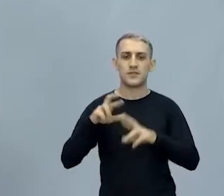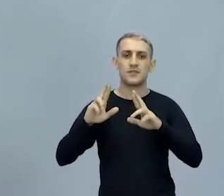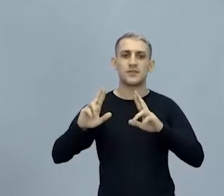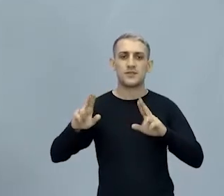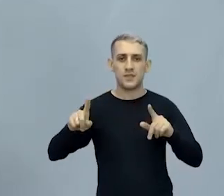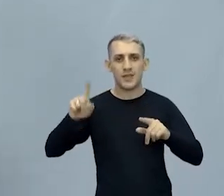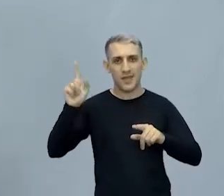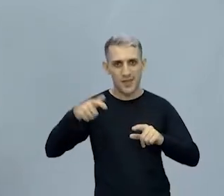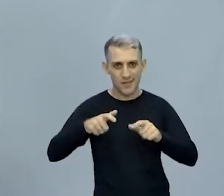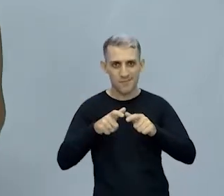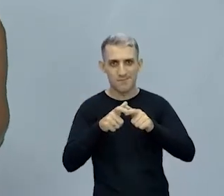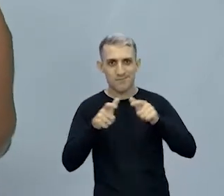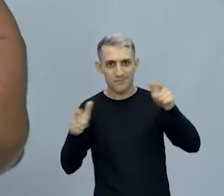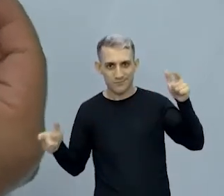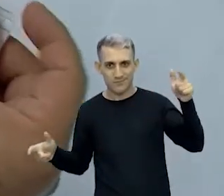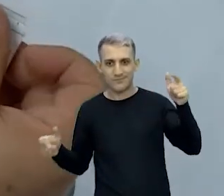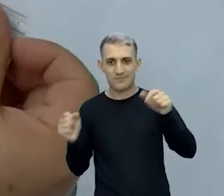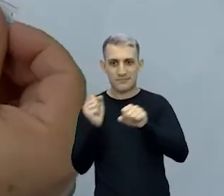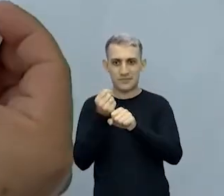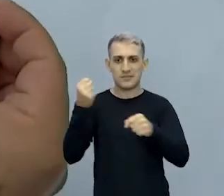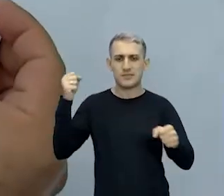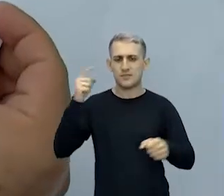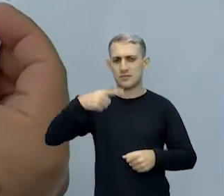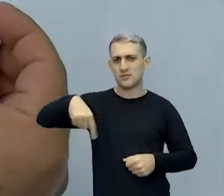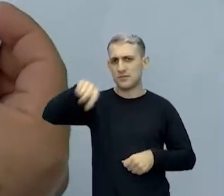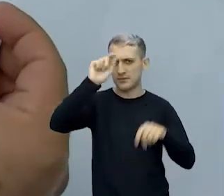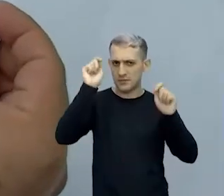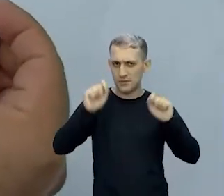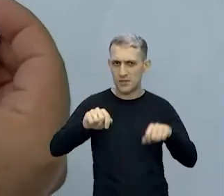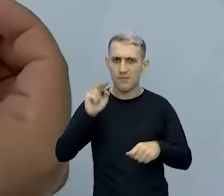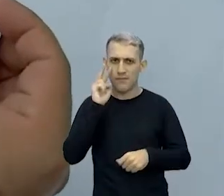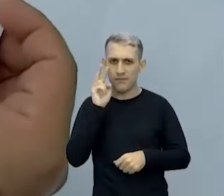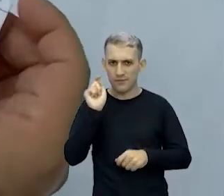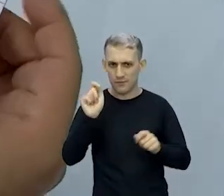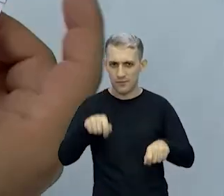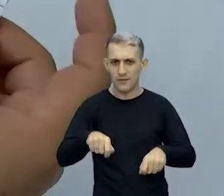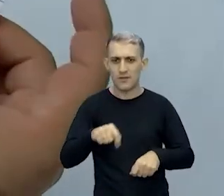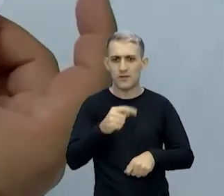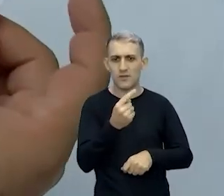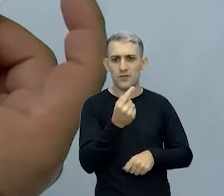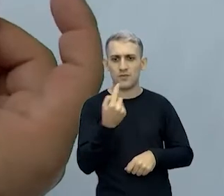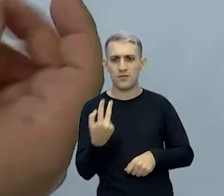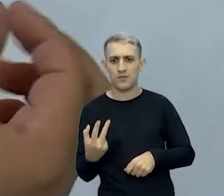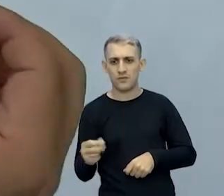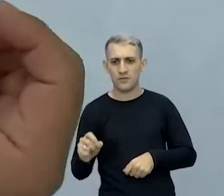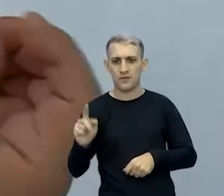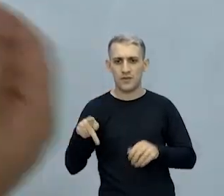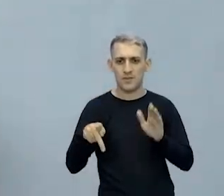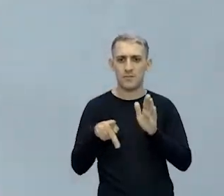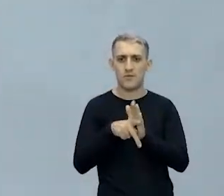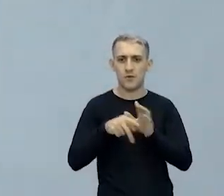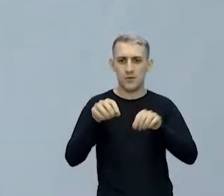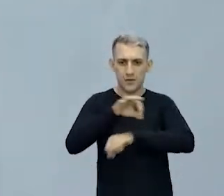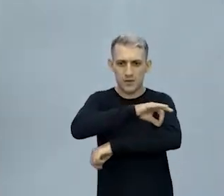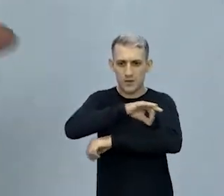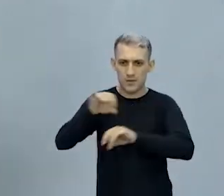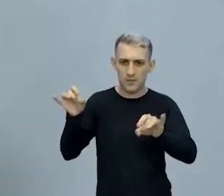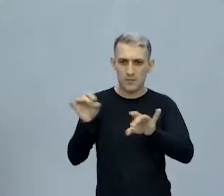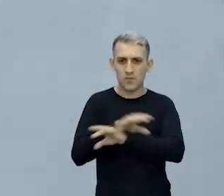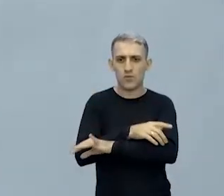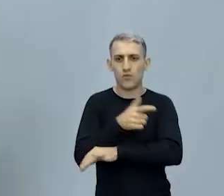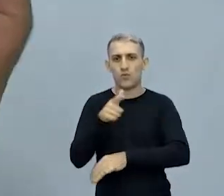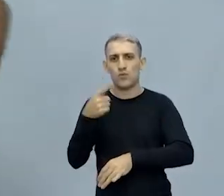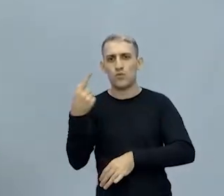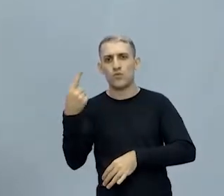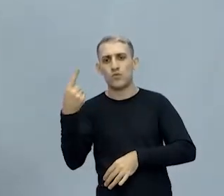é bem maior. Vocês conseguem ver aqui, ó. 1:20 é minha régua já pronta.